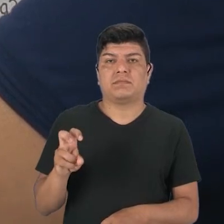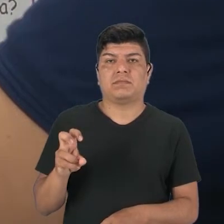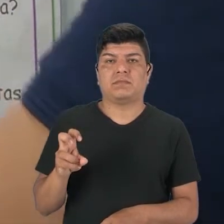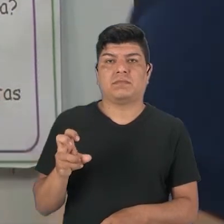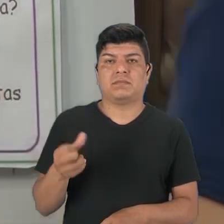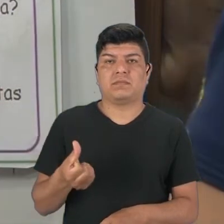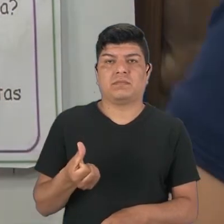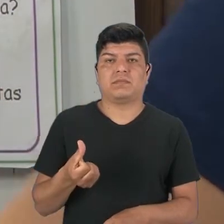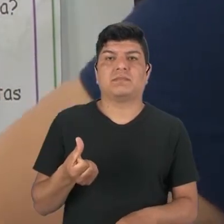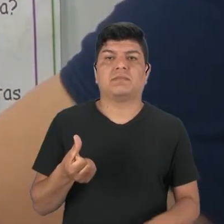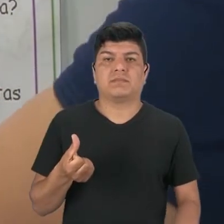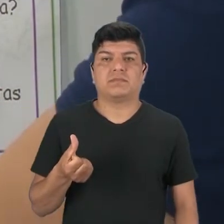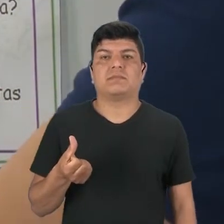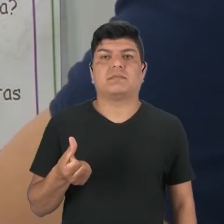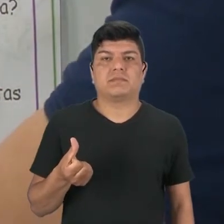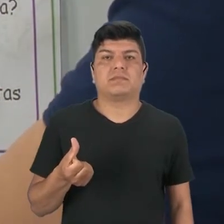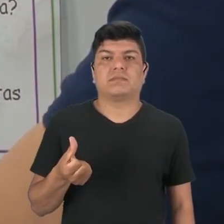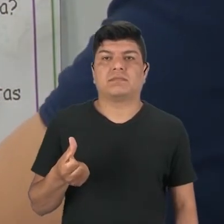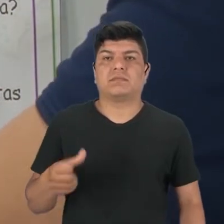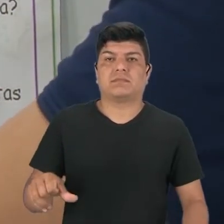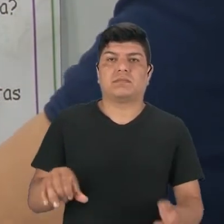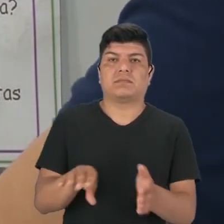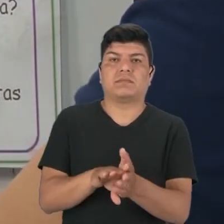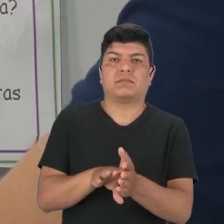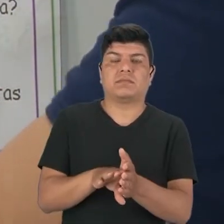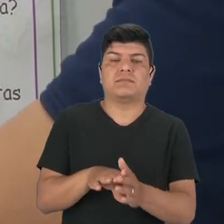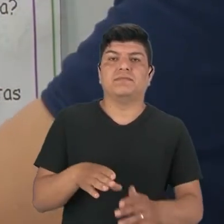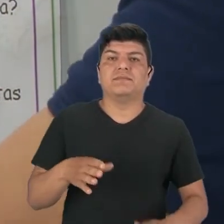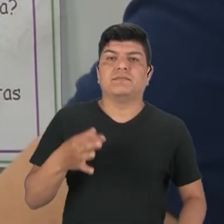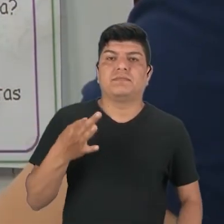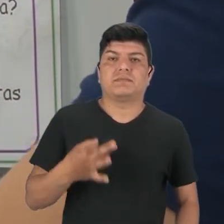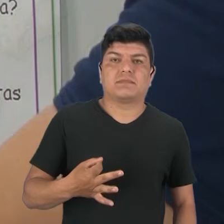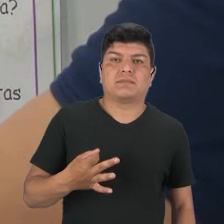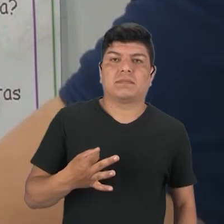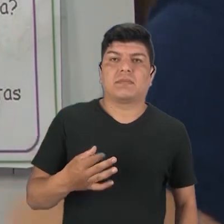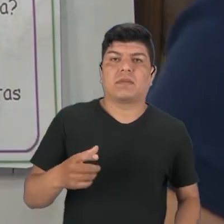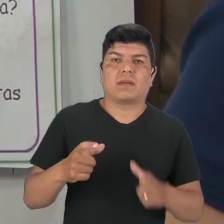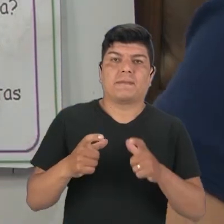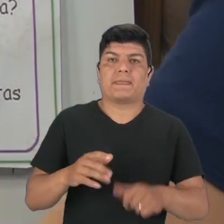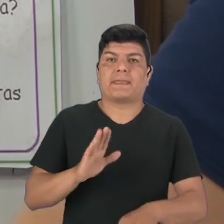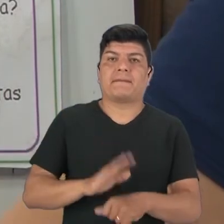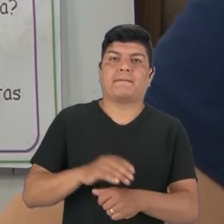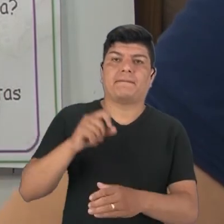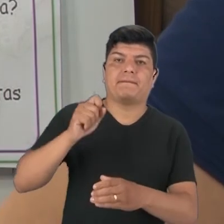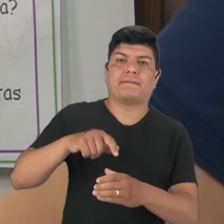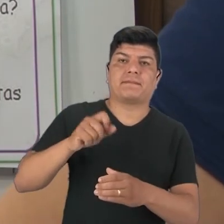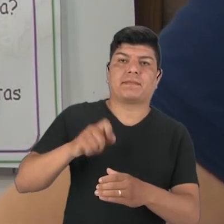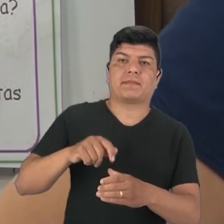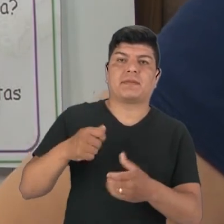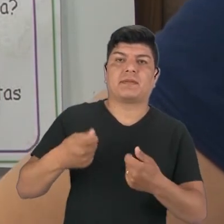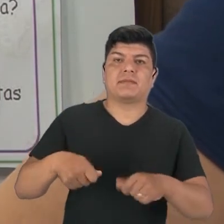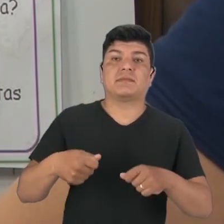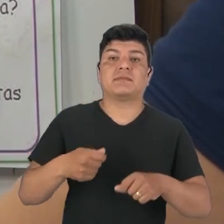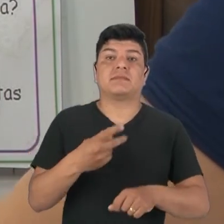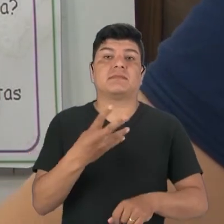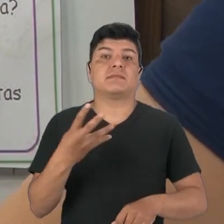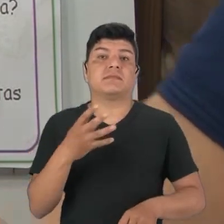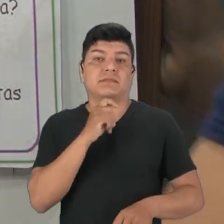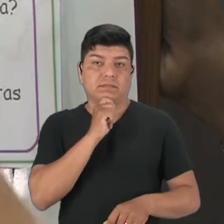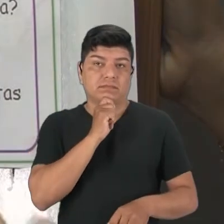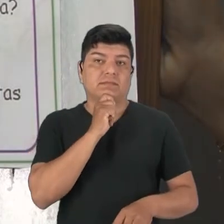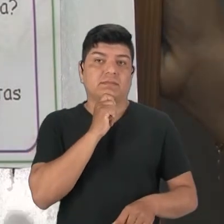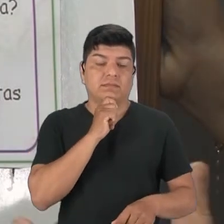5, 6. Eu cheguei exatamente, ó, onde está a mais plantada. Então, eu preciso plantar quantos aqui,